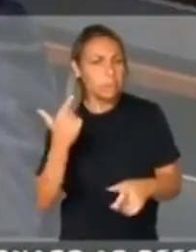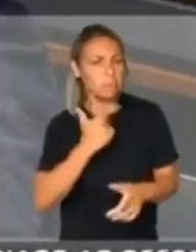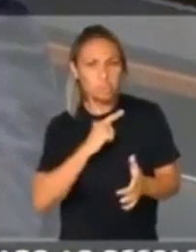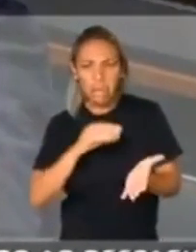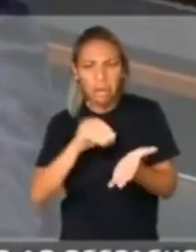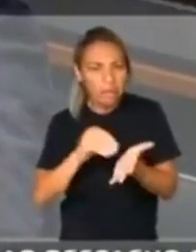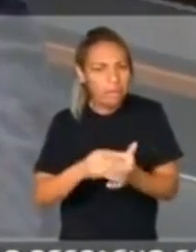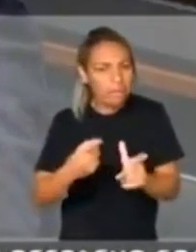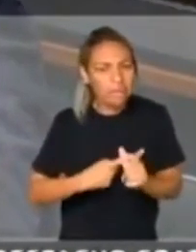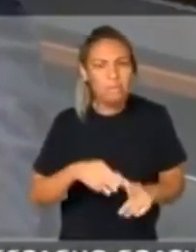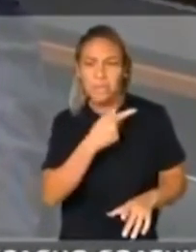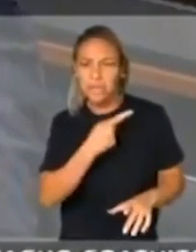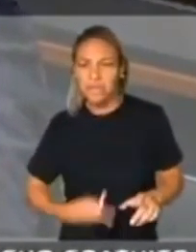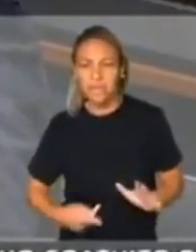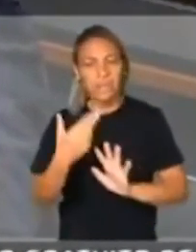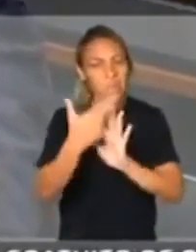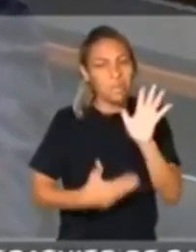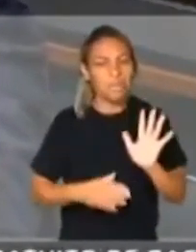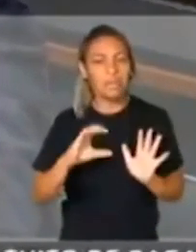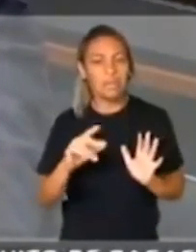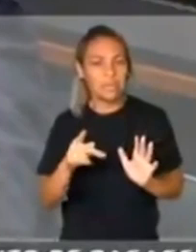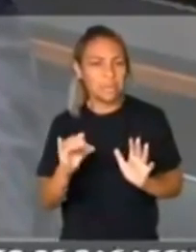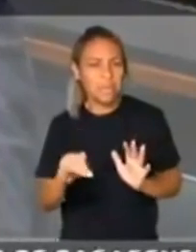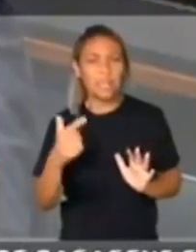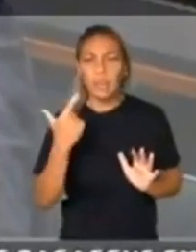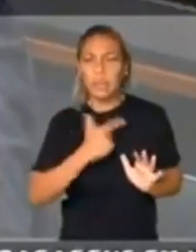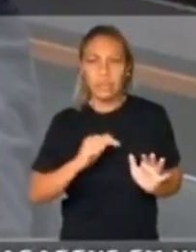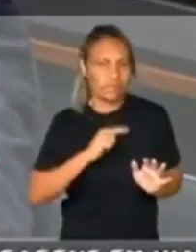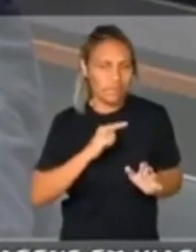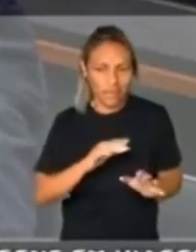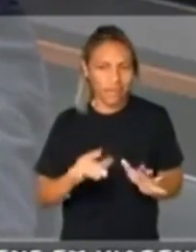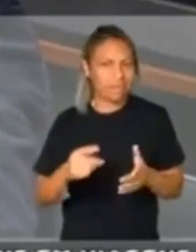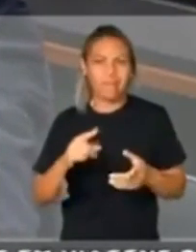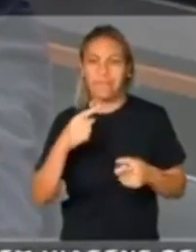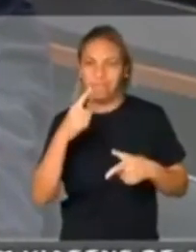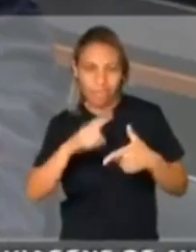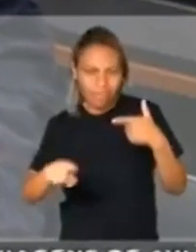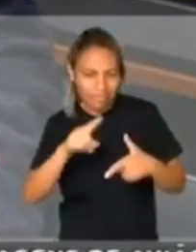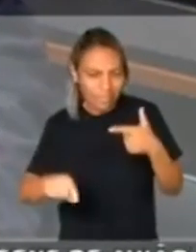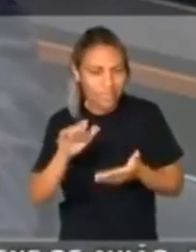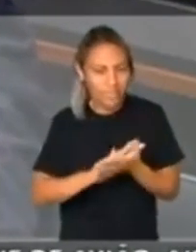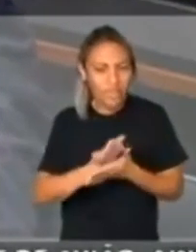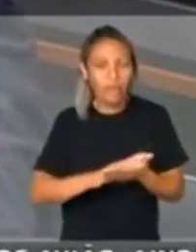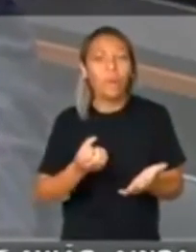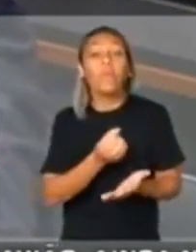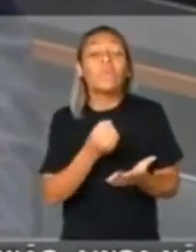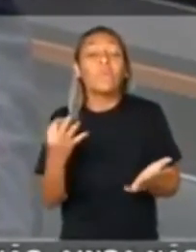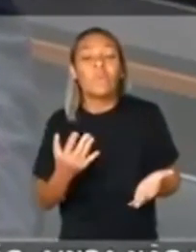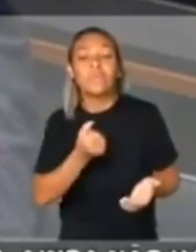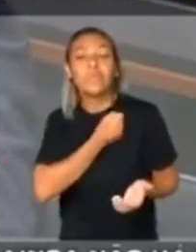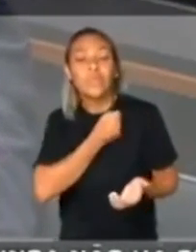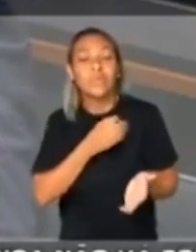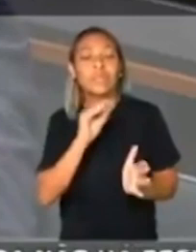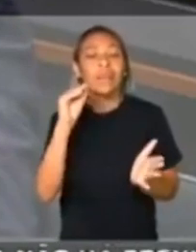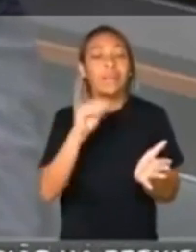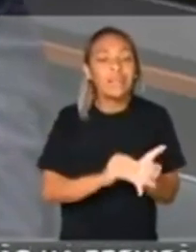déficit previdenciário no tal relatório da CPI, que diz que não tem déficit, mas ao mesmo tempo não demonstra qual que é o número do superávit, para onde é que